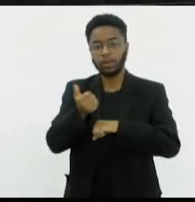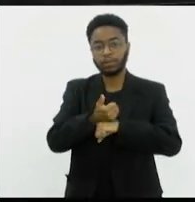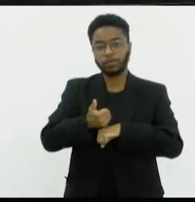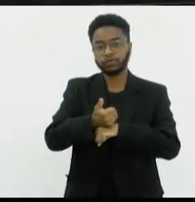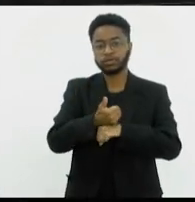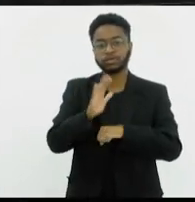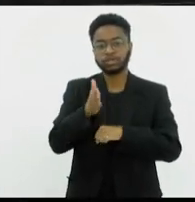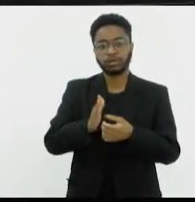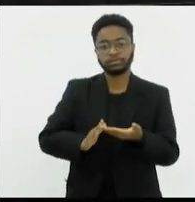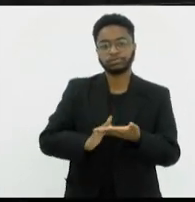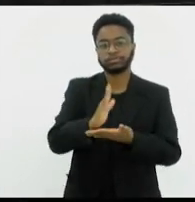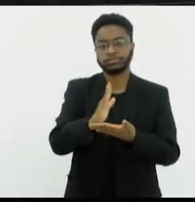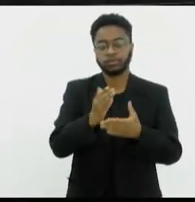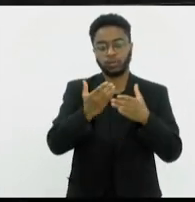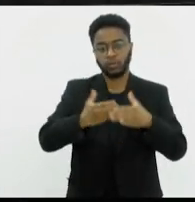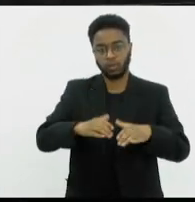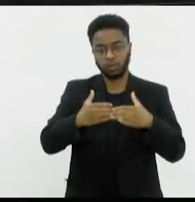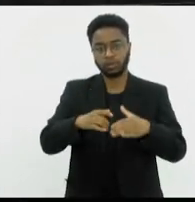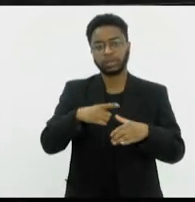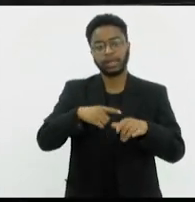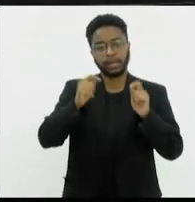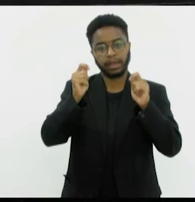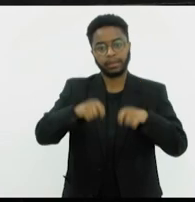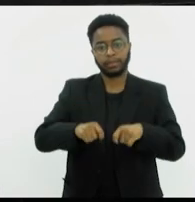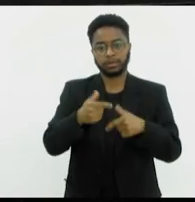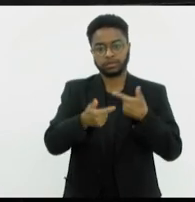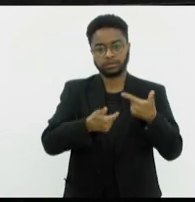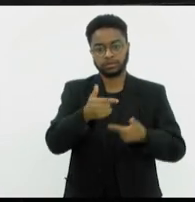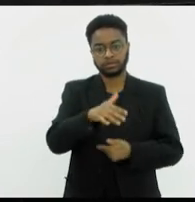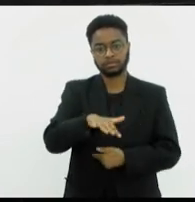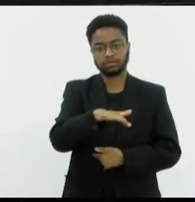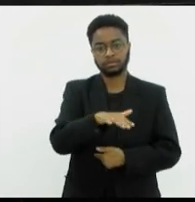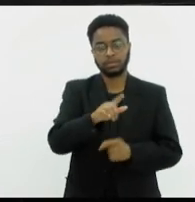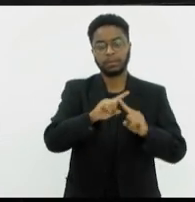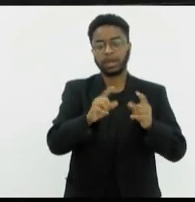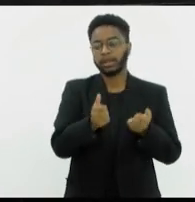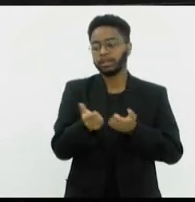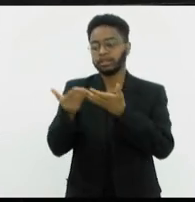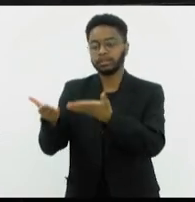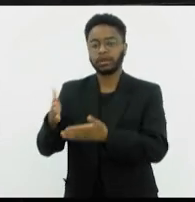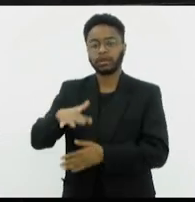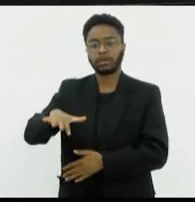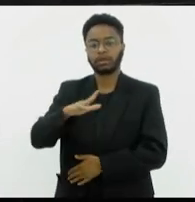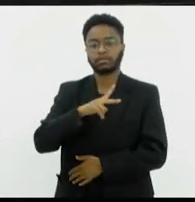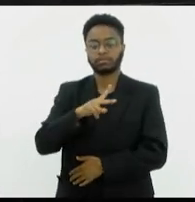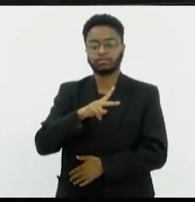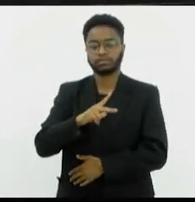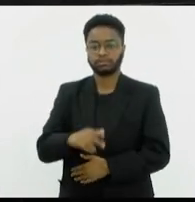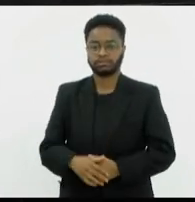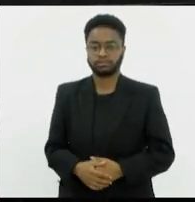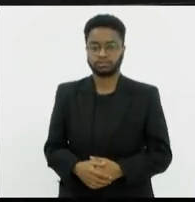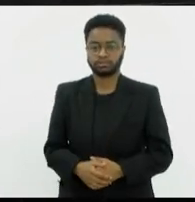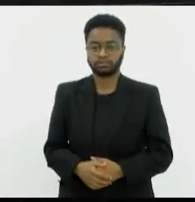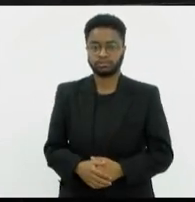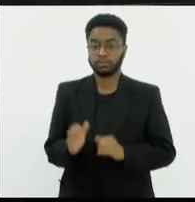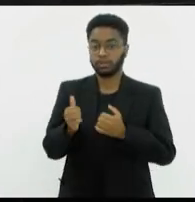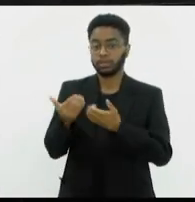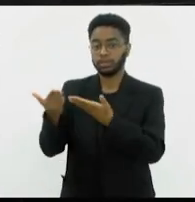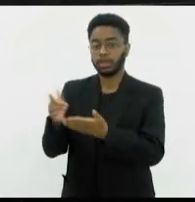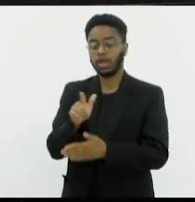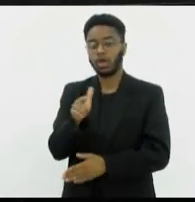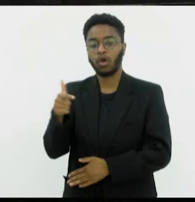prestou concurso, capacitado para tal, e entrega para a rede privada. Entrega para um